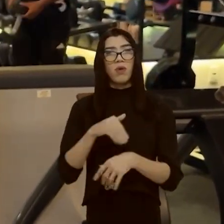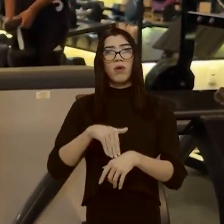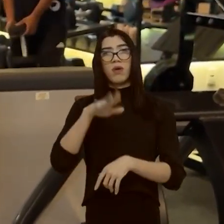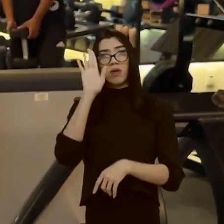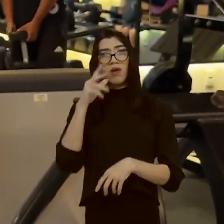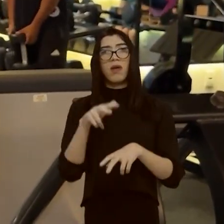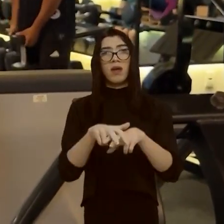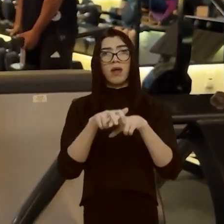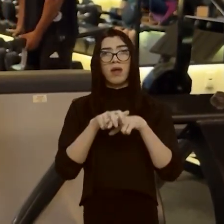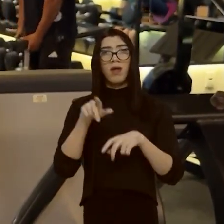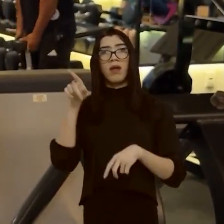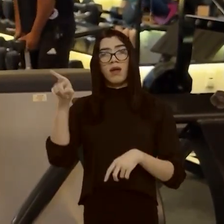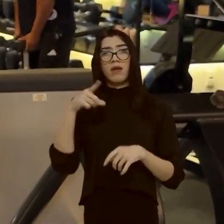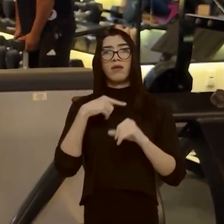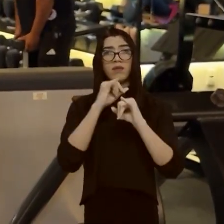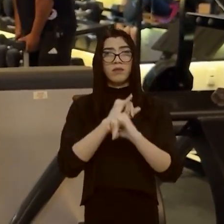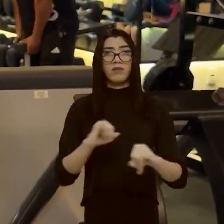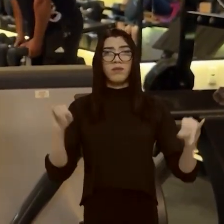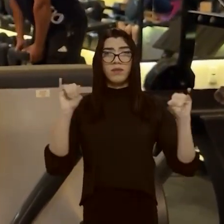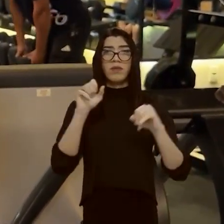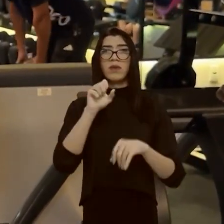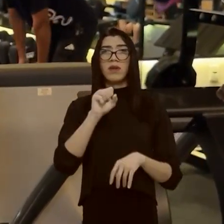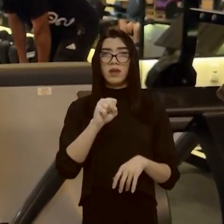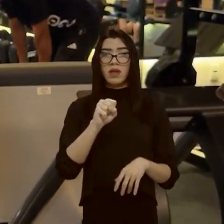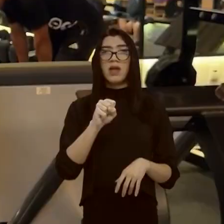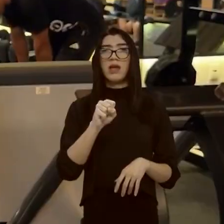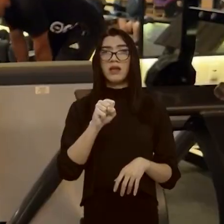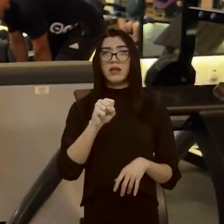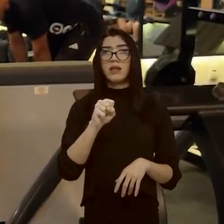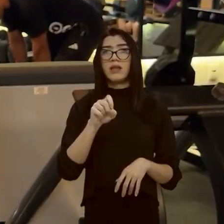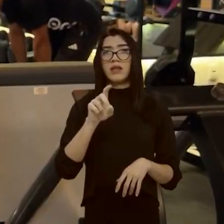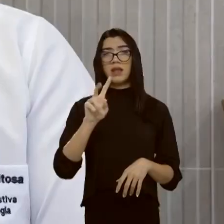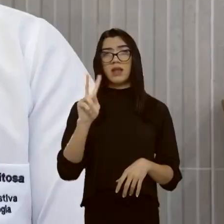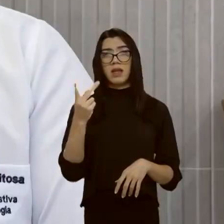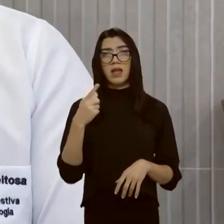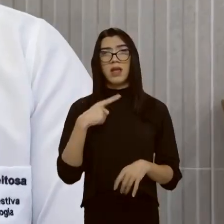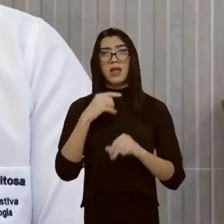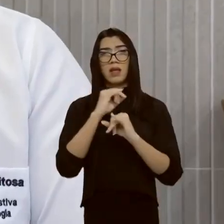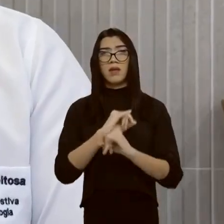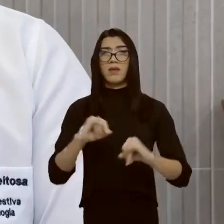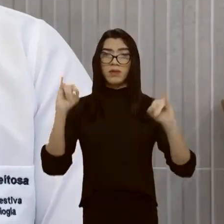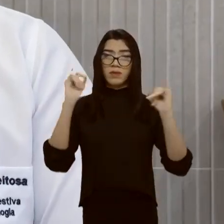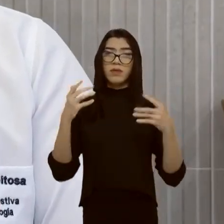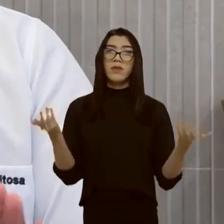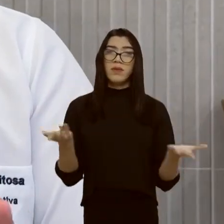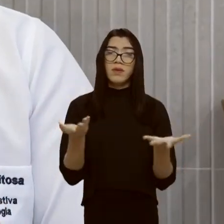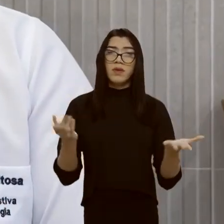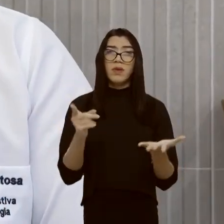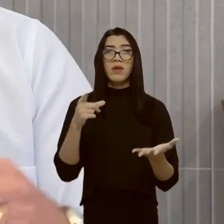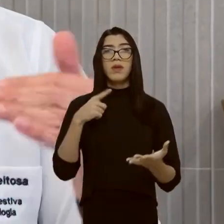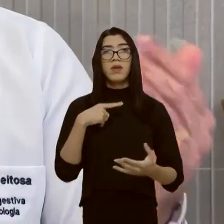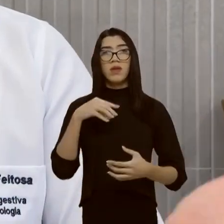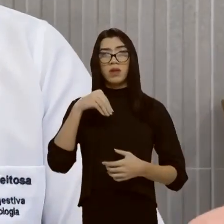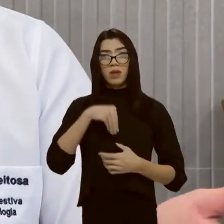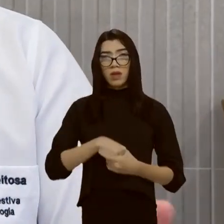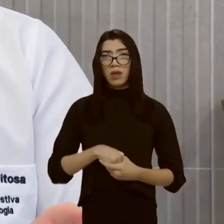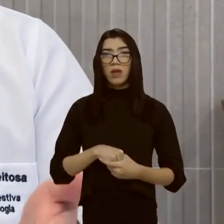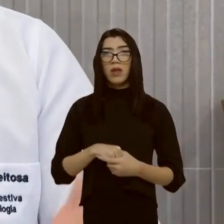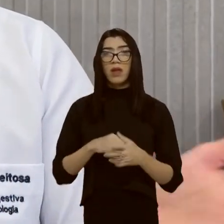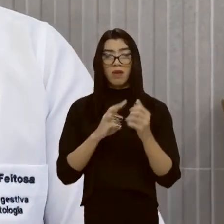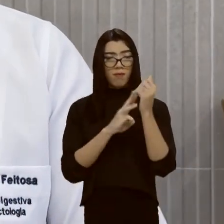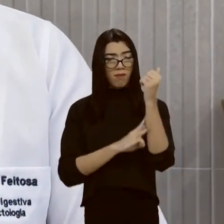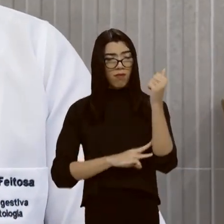com a SBH, a Sociedade Brasileira de Hérnia e Parede Abdominal. A hérnia nada mais é do que um defeito muscular, seja por